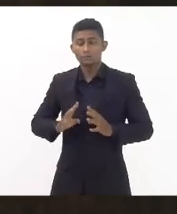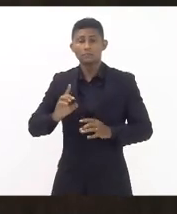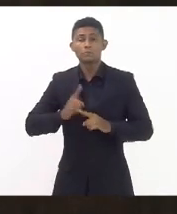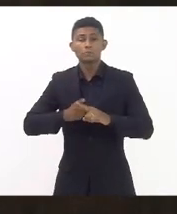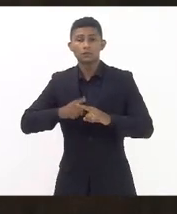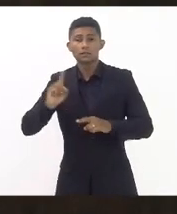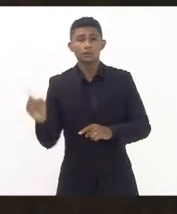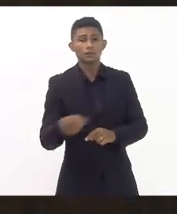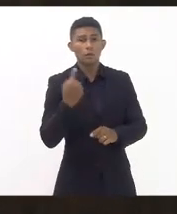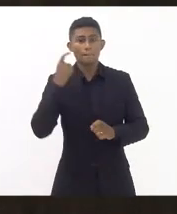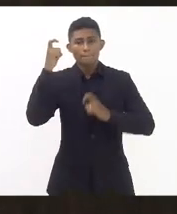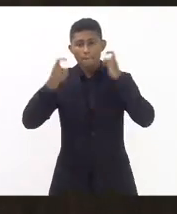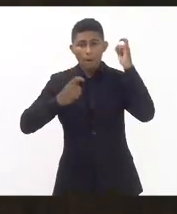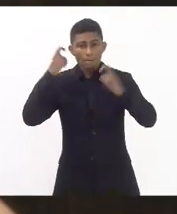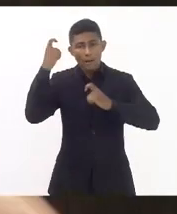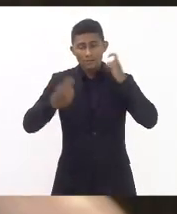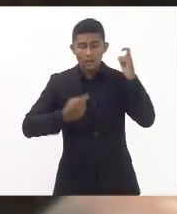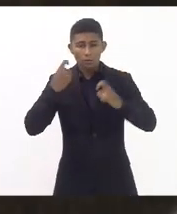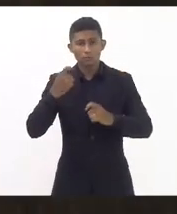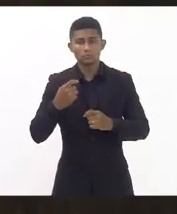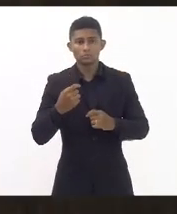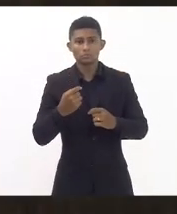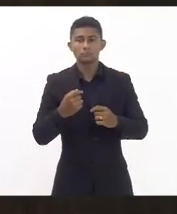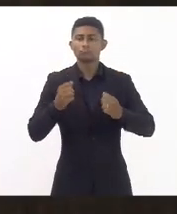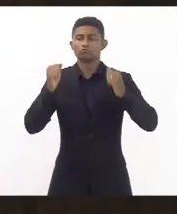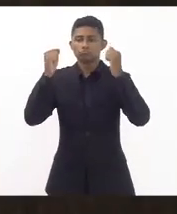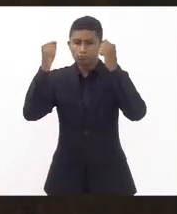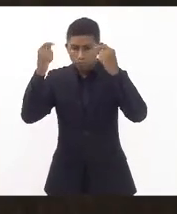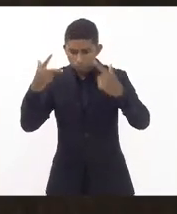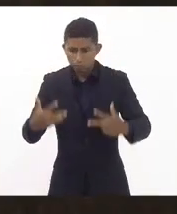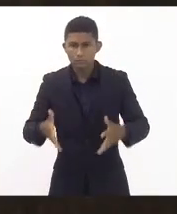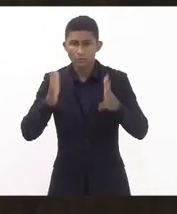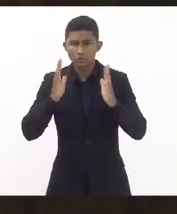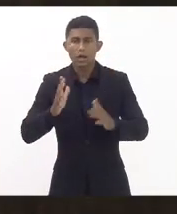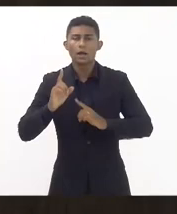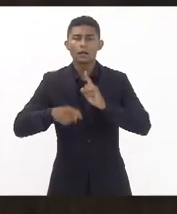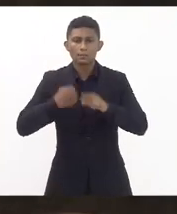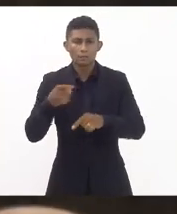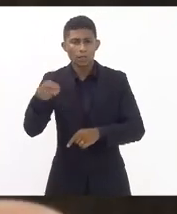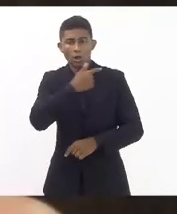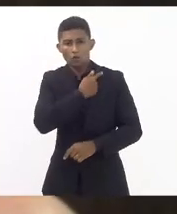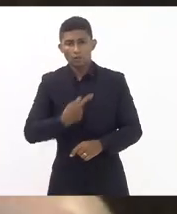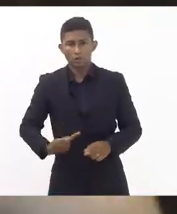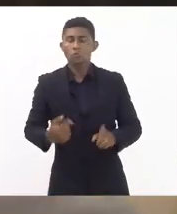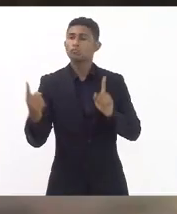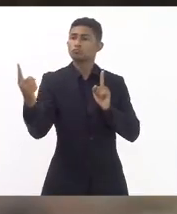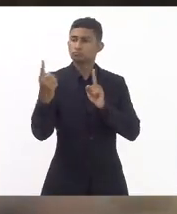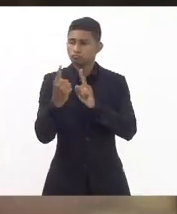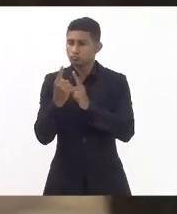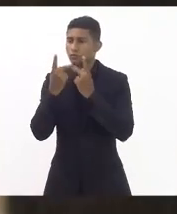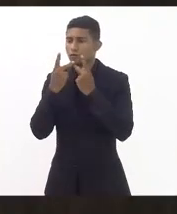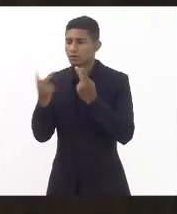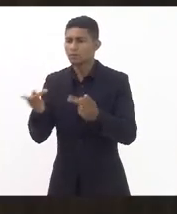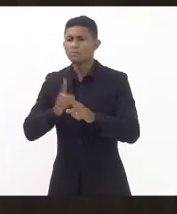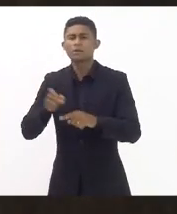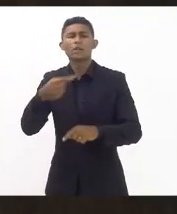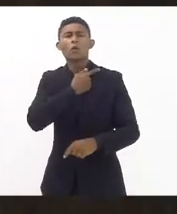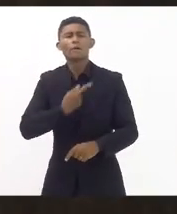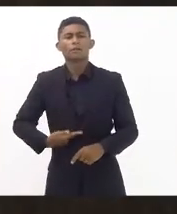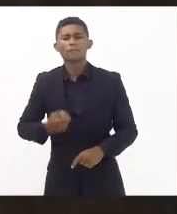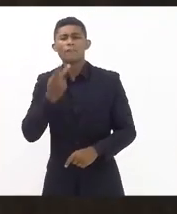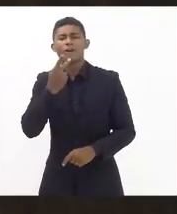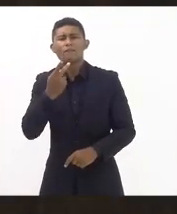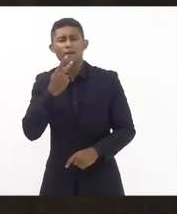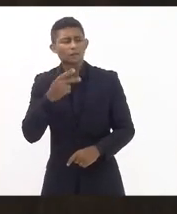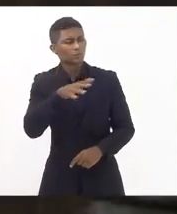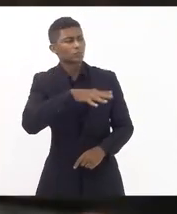o governador, que faz questão de dizer que é o governador que mais cuida das forças de segurança, que